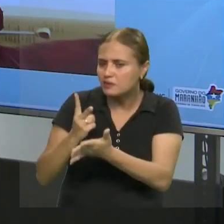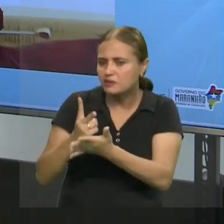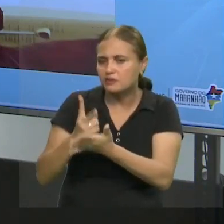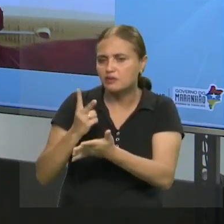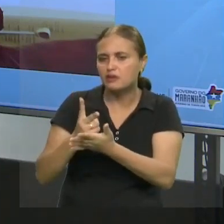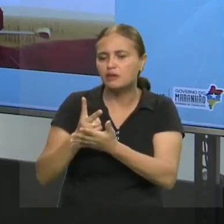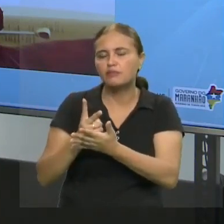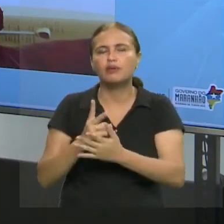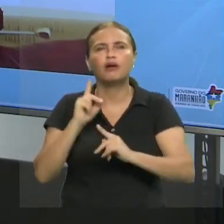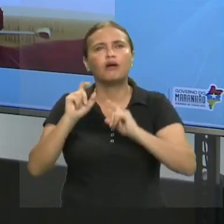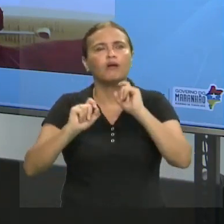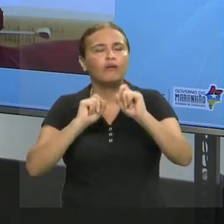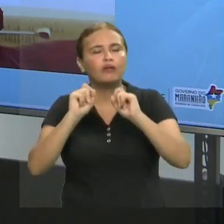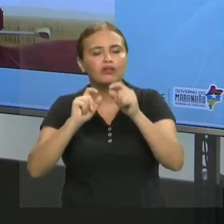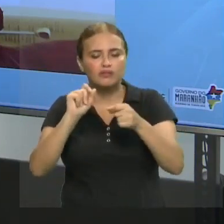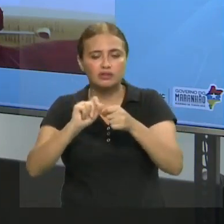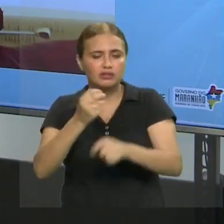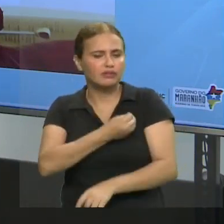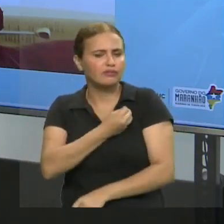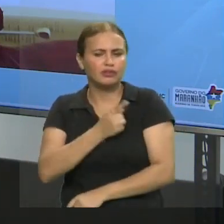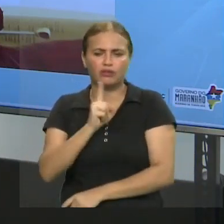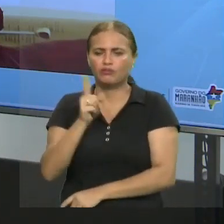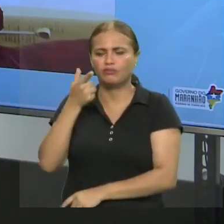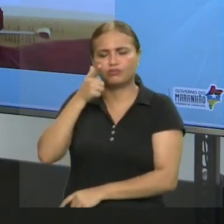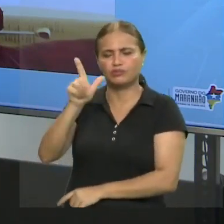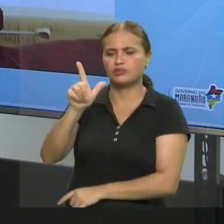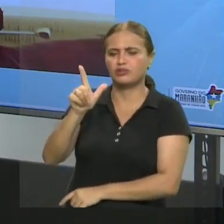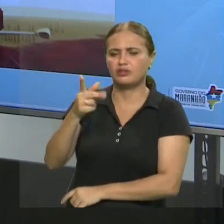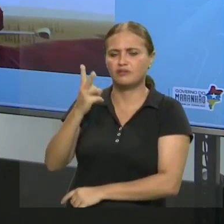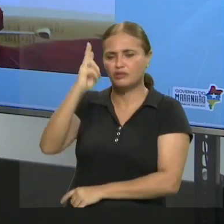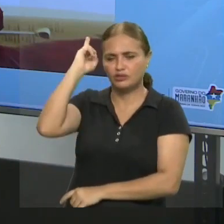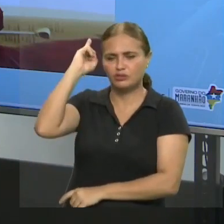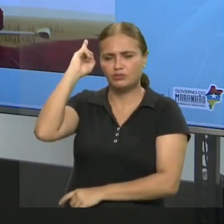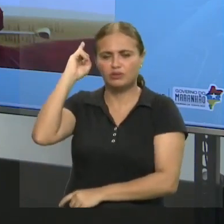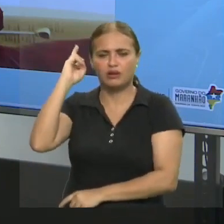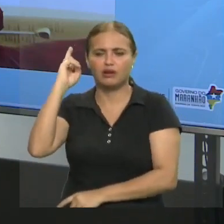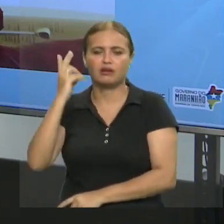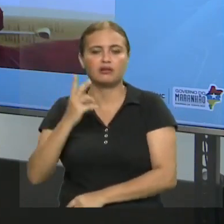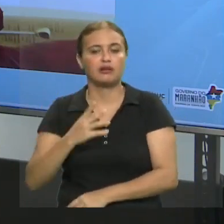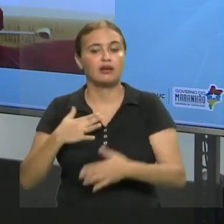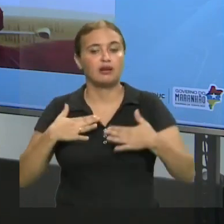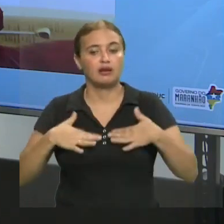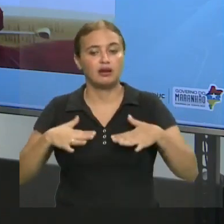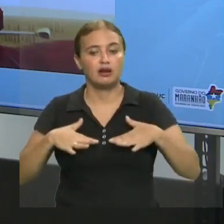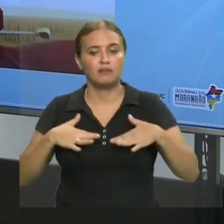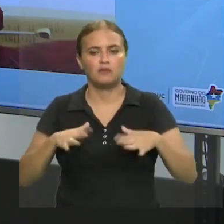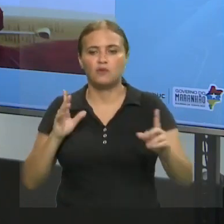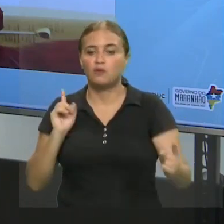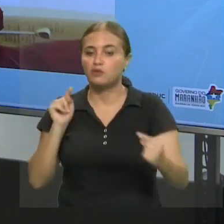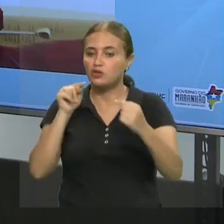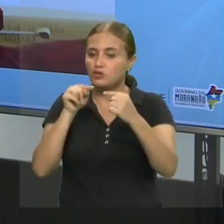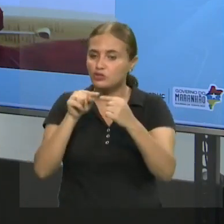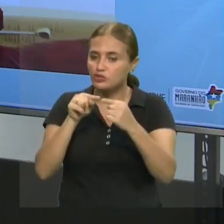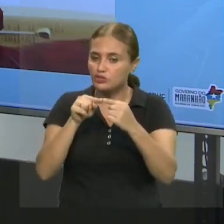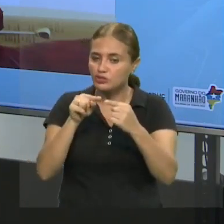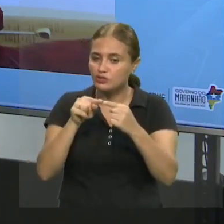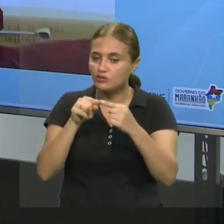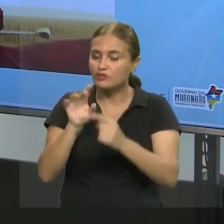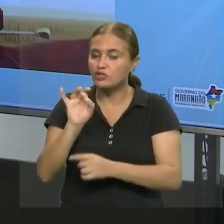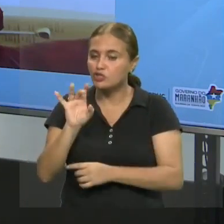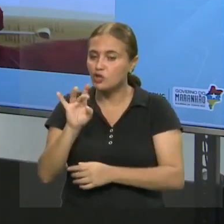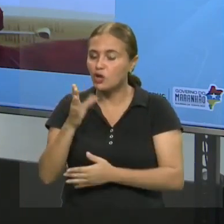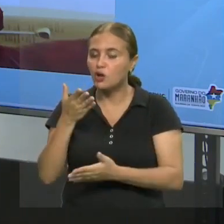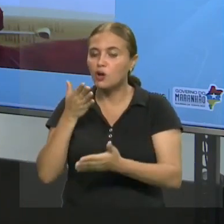fazer da minha vida, eu não passei no vestibular, eu não sei o que é que eu vou fazer, ou então o objetivo não pode ser simplesmente passar